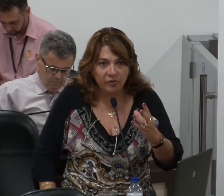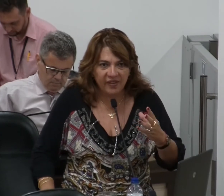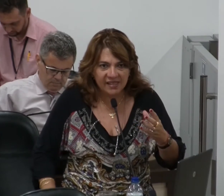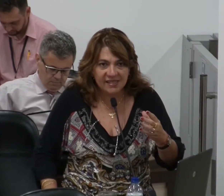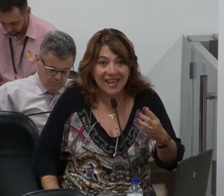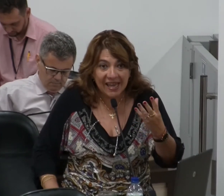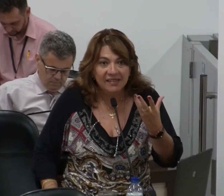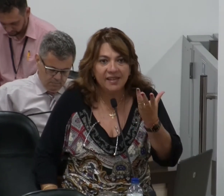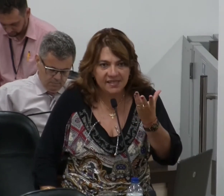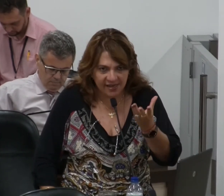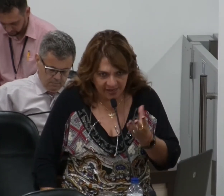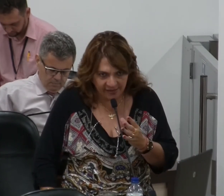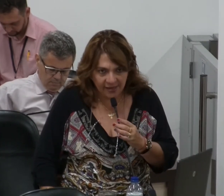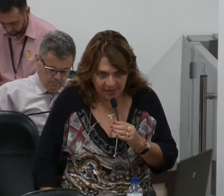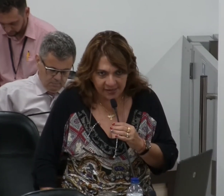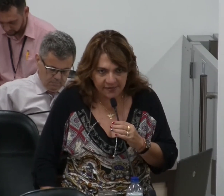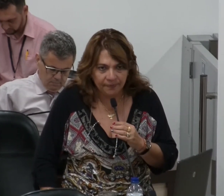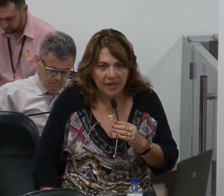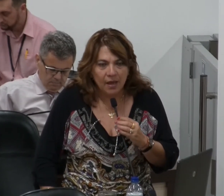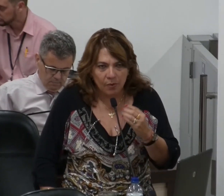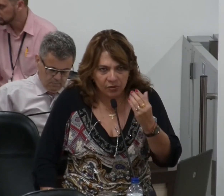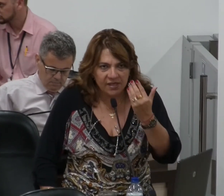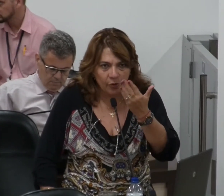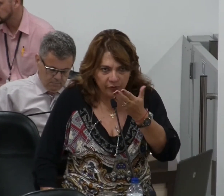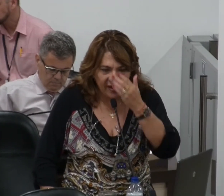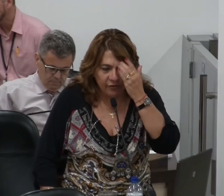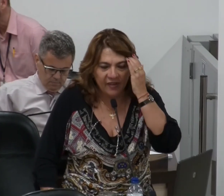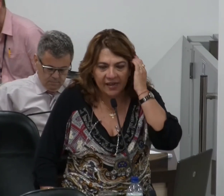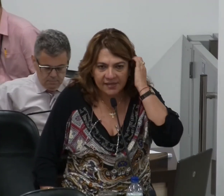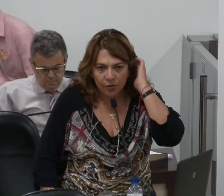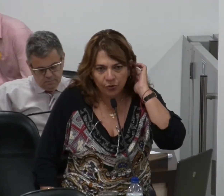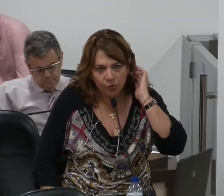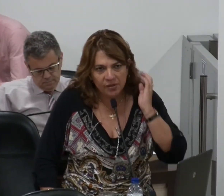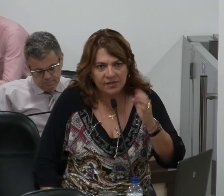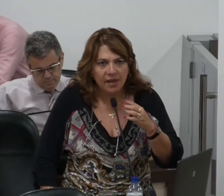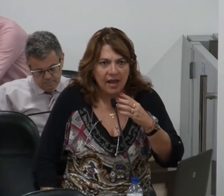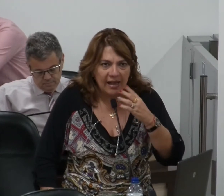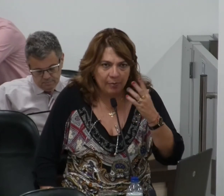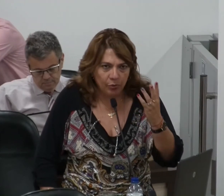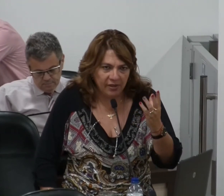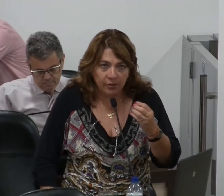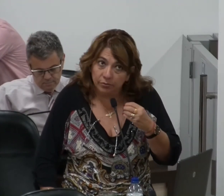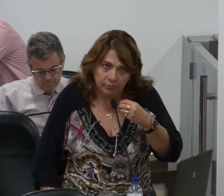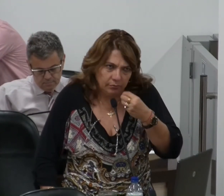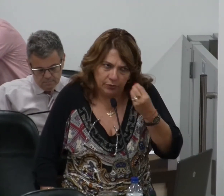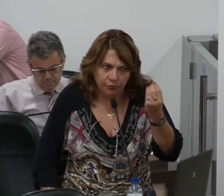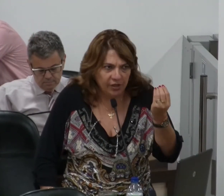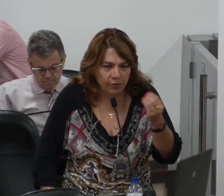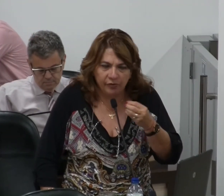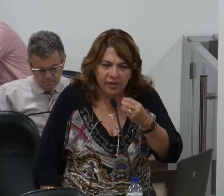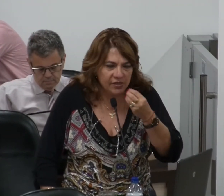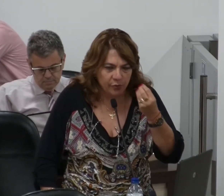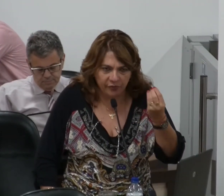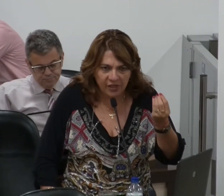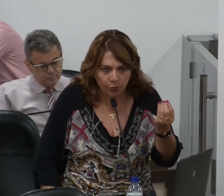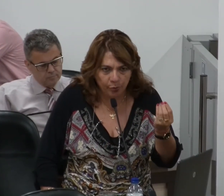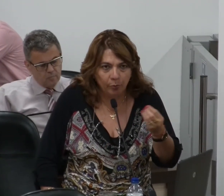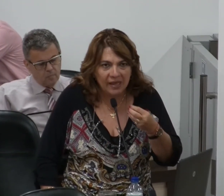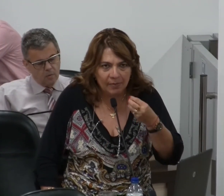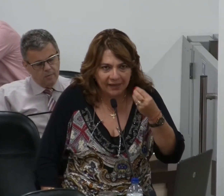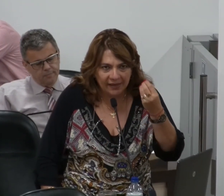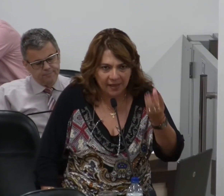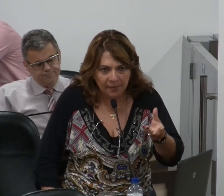uma conversa entre as secretarias. Uma coisa que houveram várias reuniões, acabou tendo, não digo que foi